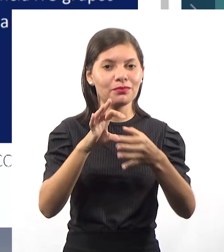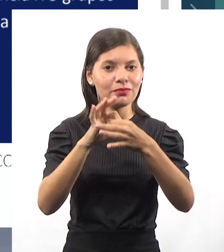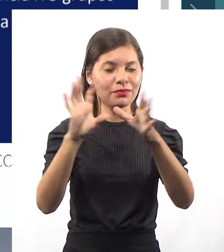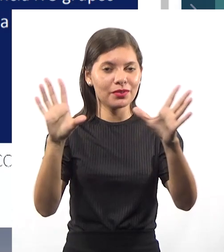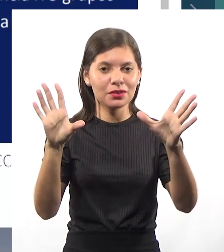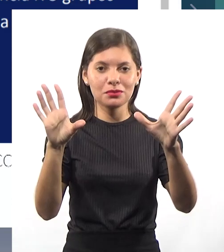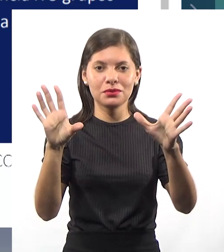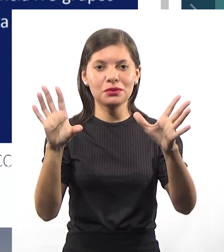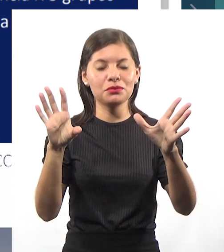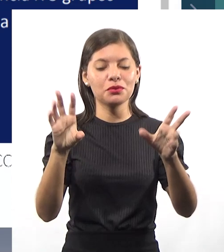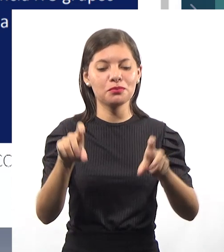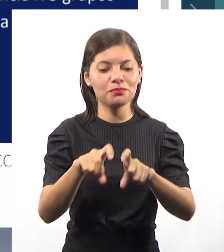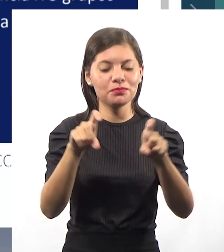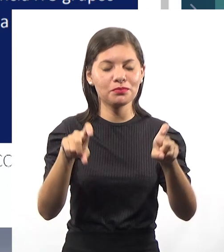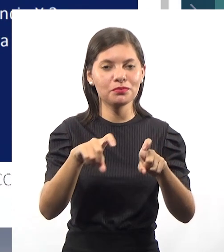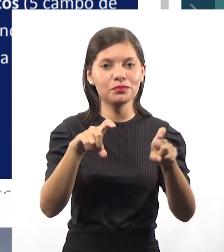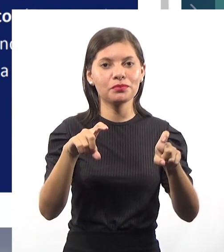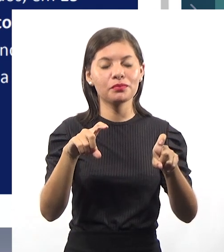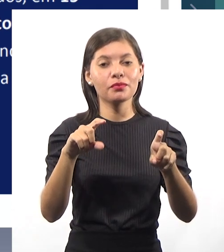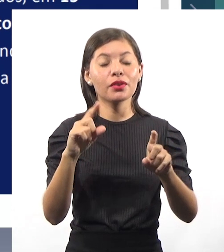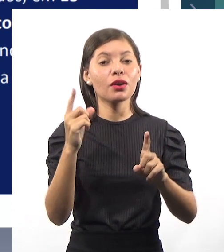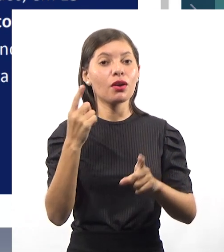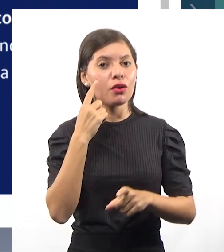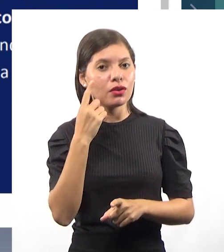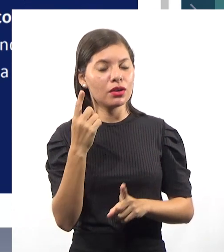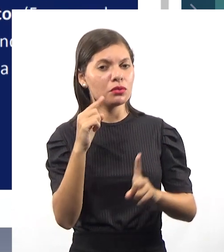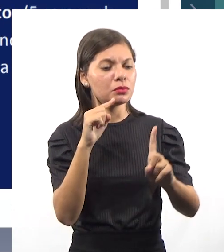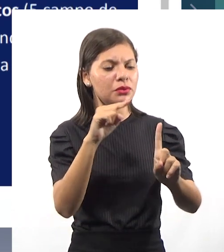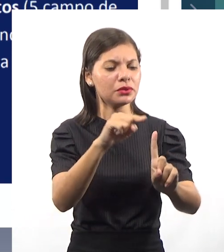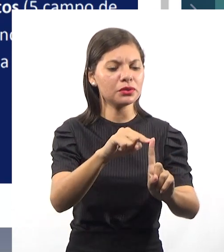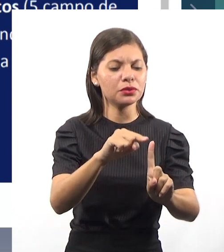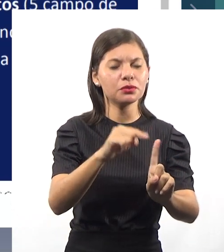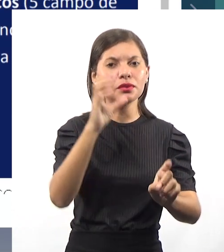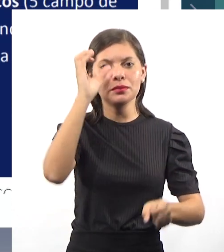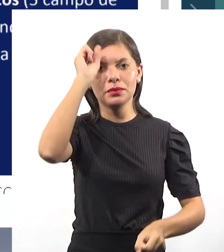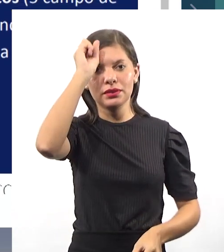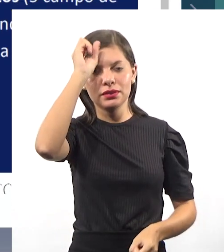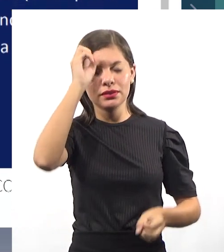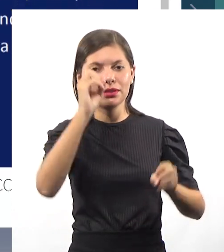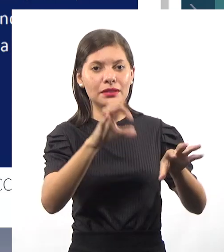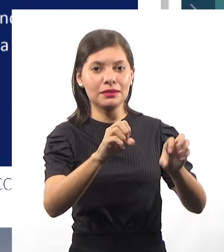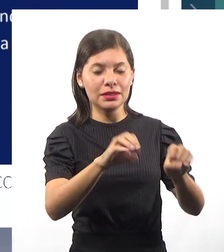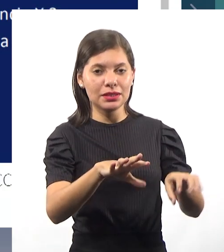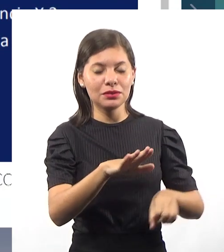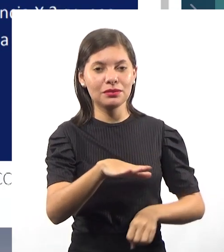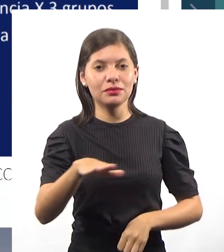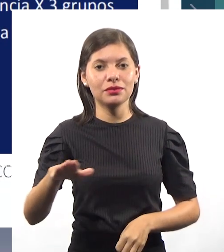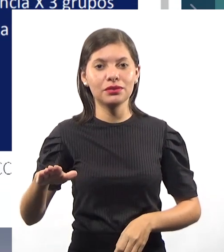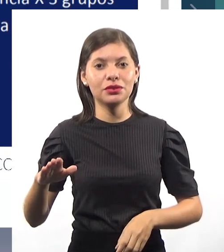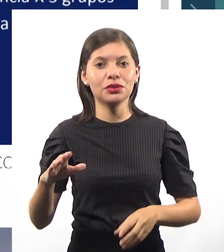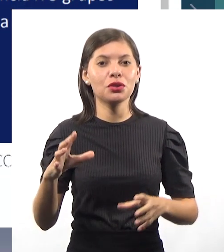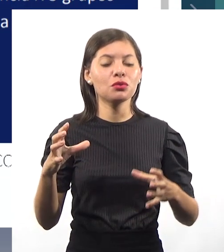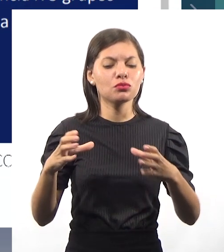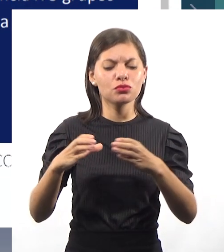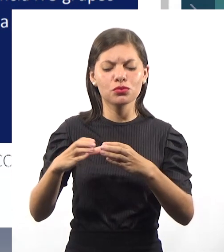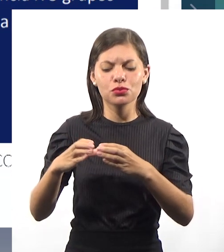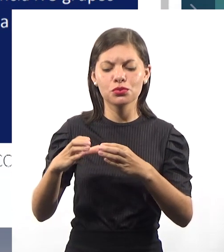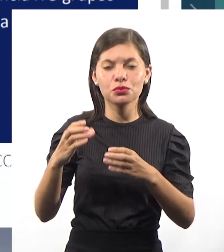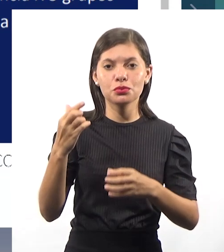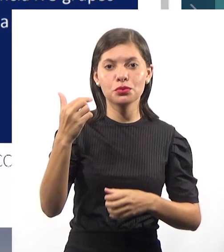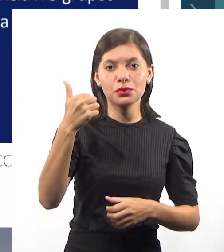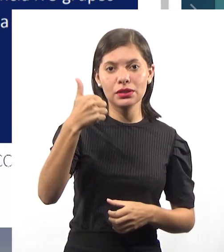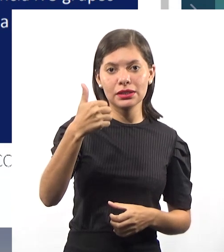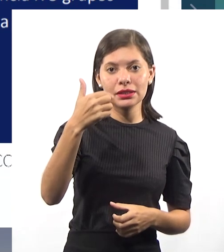basenacional.mec.gov.br. Além desses elementos, a gente tem que, olha, os objetivos de aprendizagem na educação infantil, eles